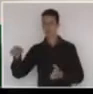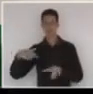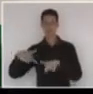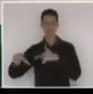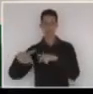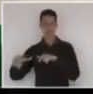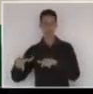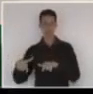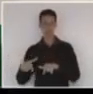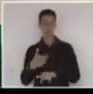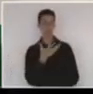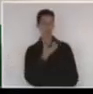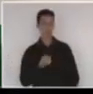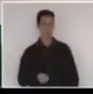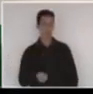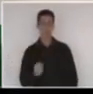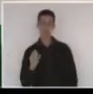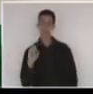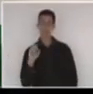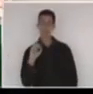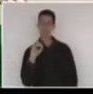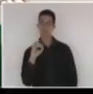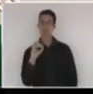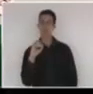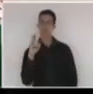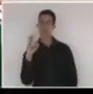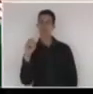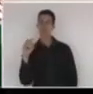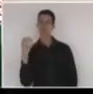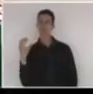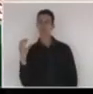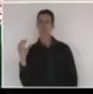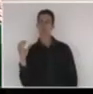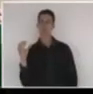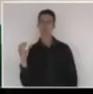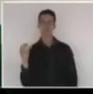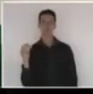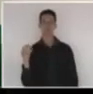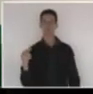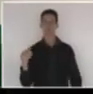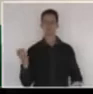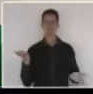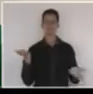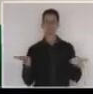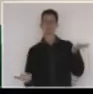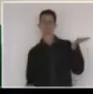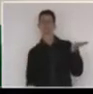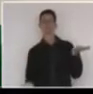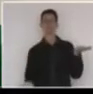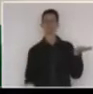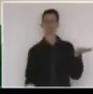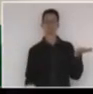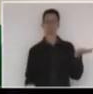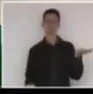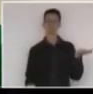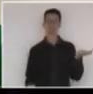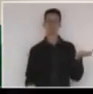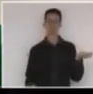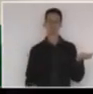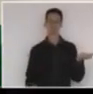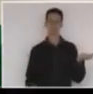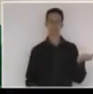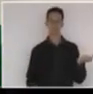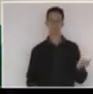produção ora não é o momento da colheita de safra o deputado maurício